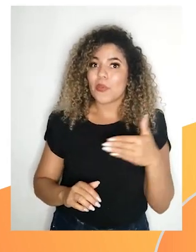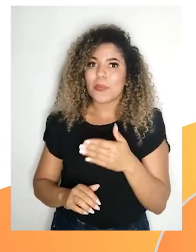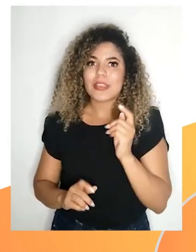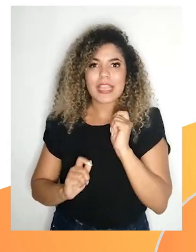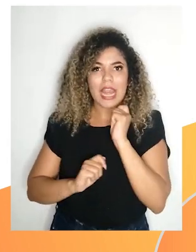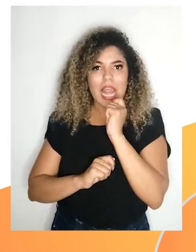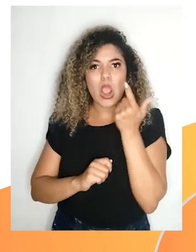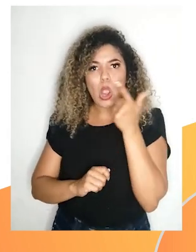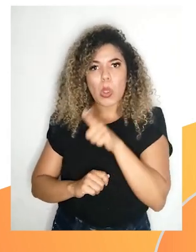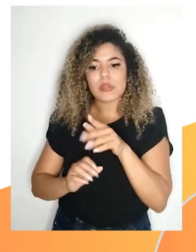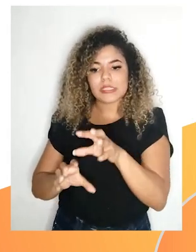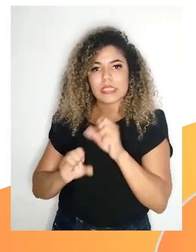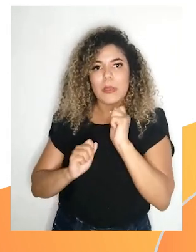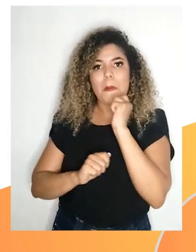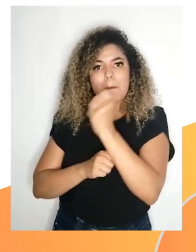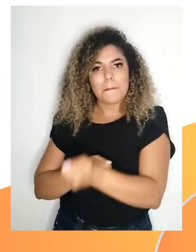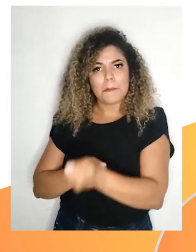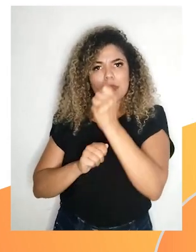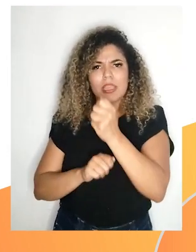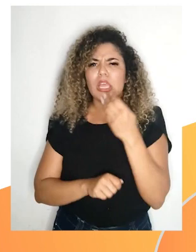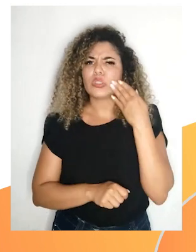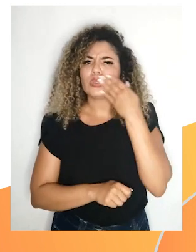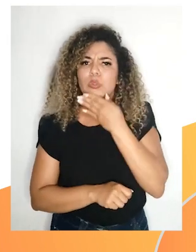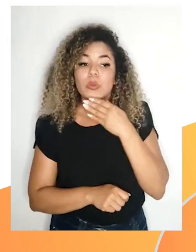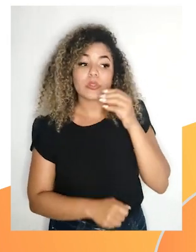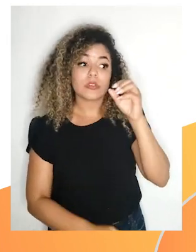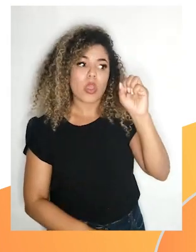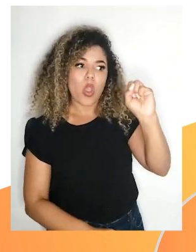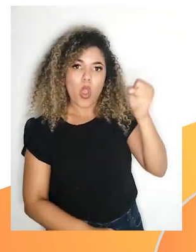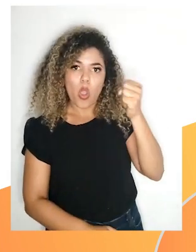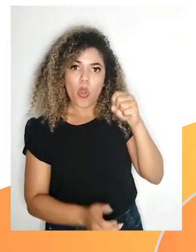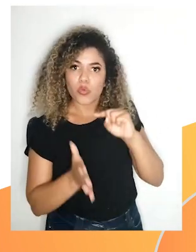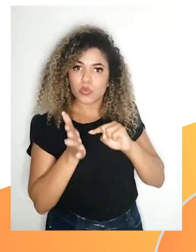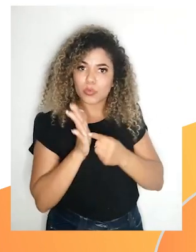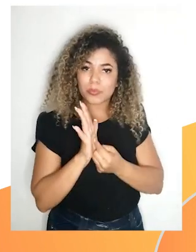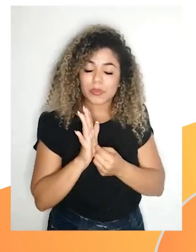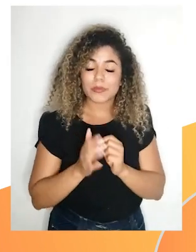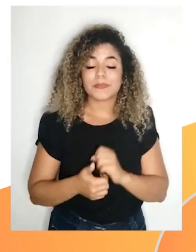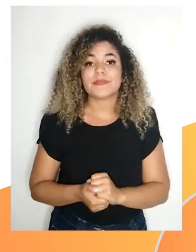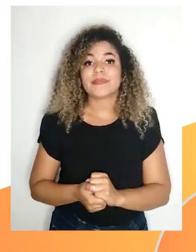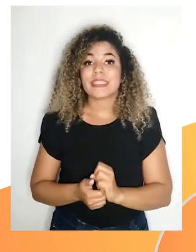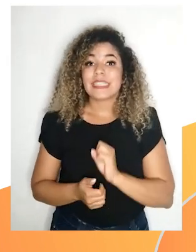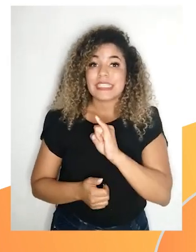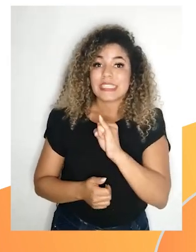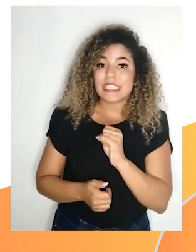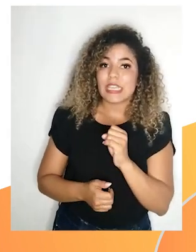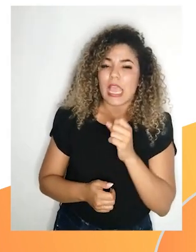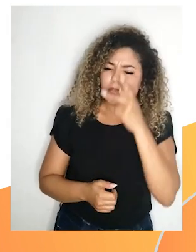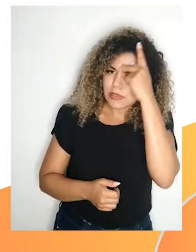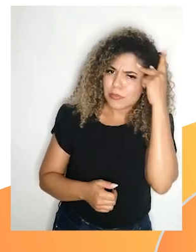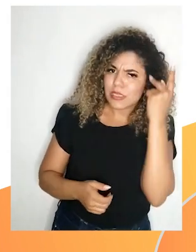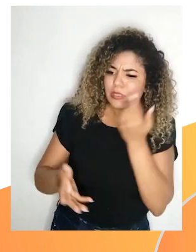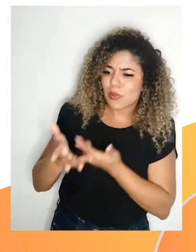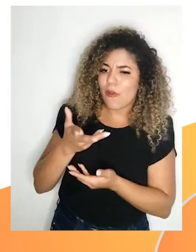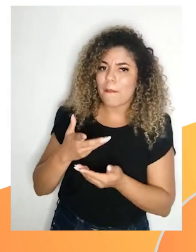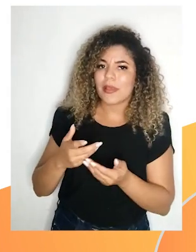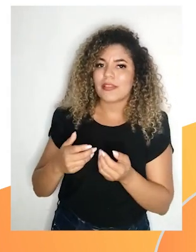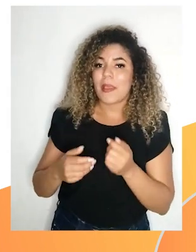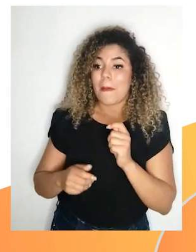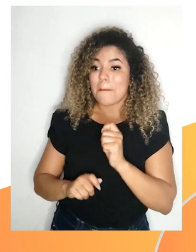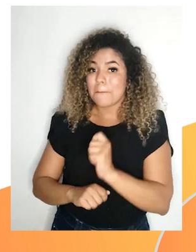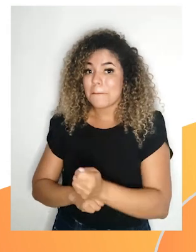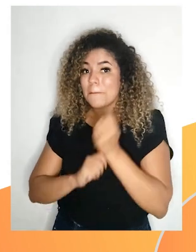olhar aqui, doce, ela é 8 pontos. Se elas pescam, né, ou o pessoal que participa pesca